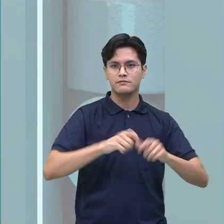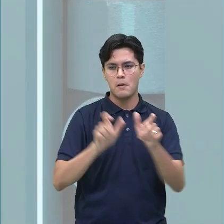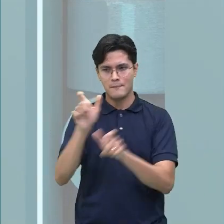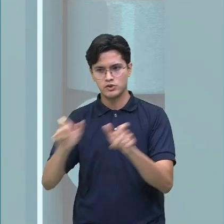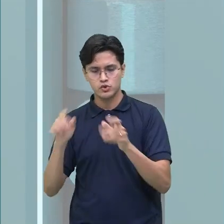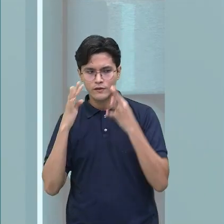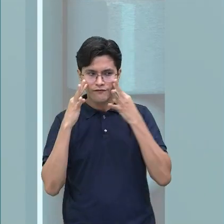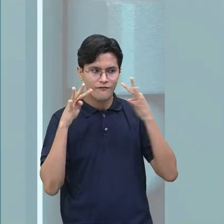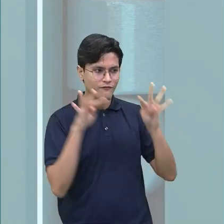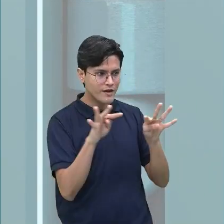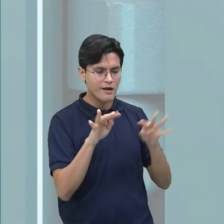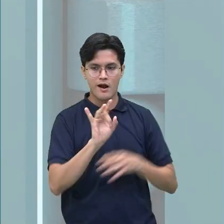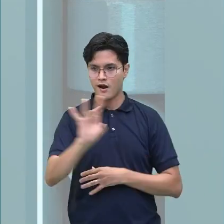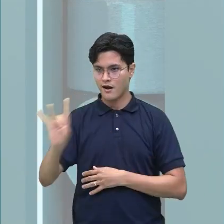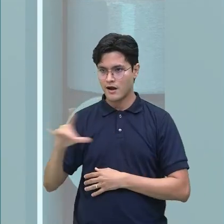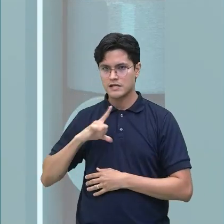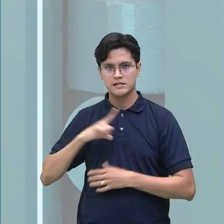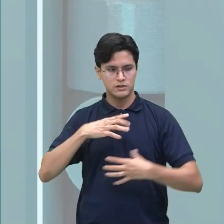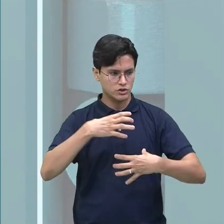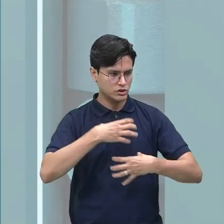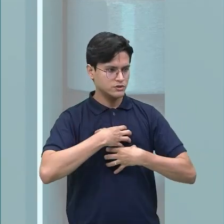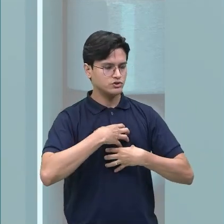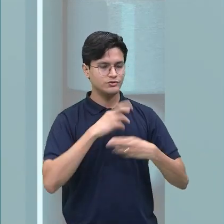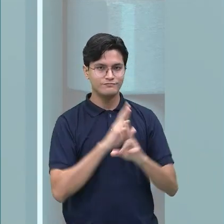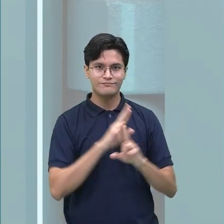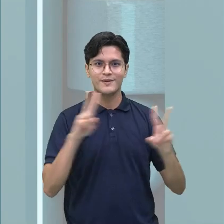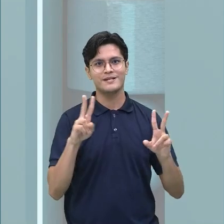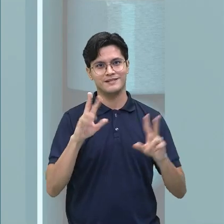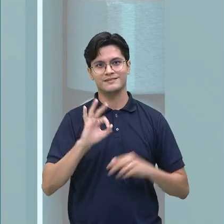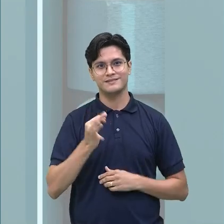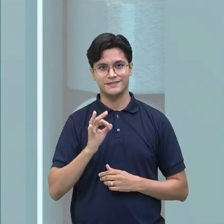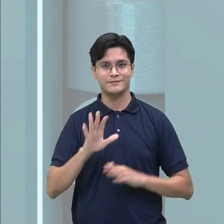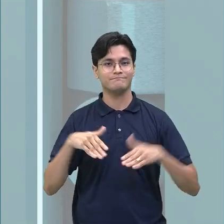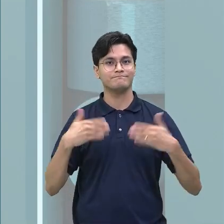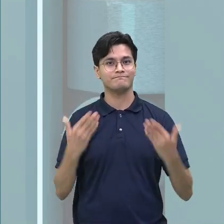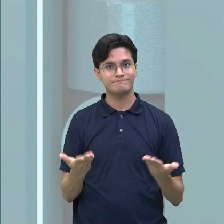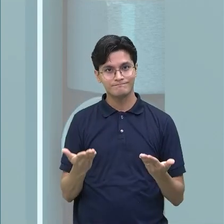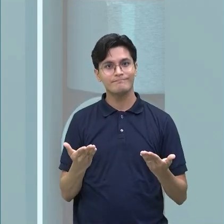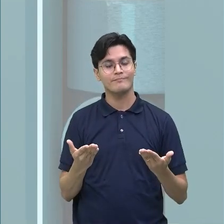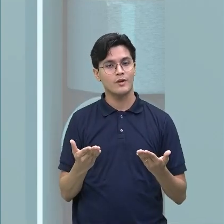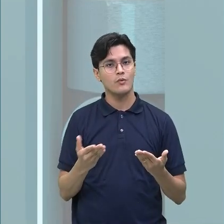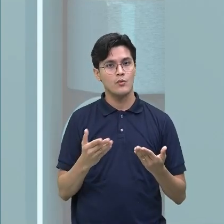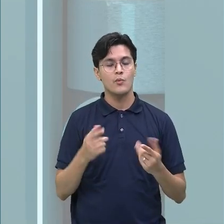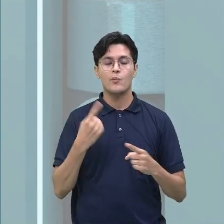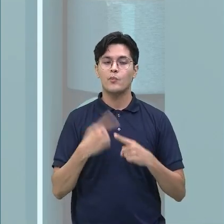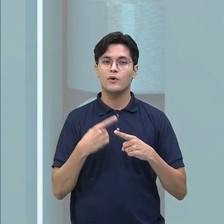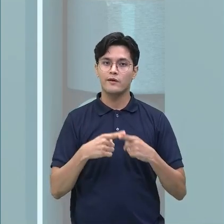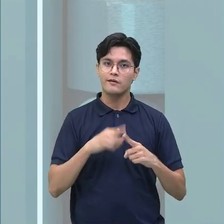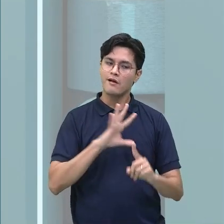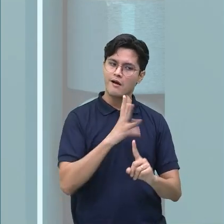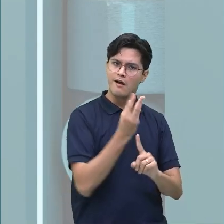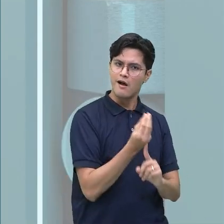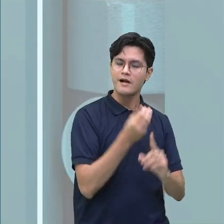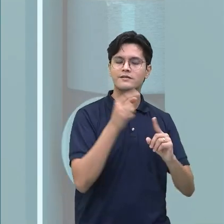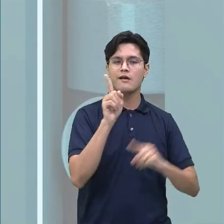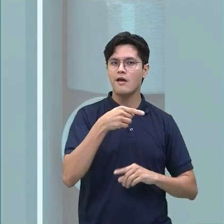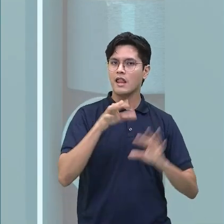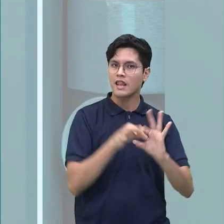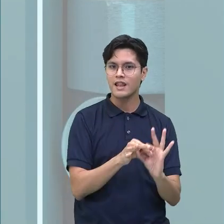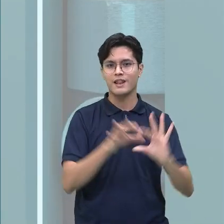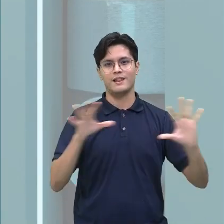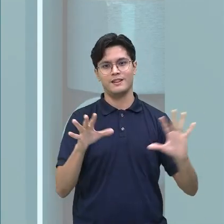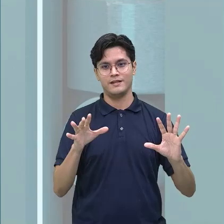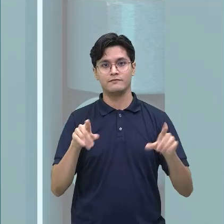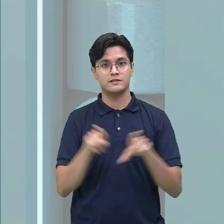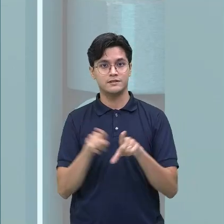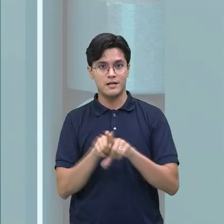vai sentir a mesma coisa, nem todo mundo vai gostar. E é isso mesmo, a arte ela é livre, certo? E também nas artes visuais nós